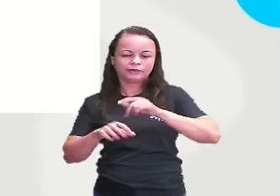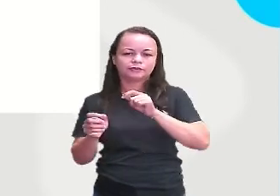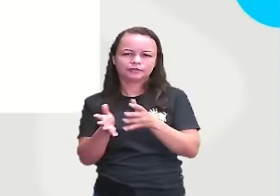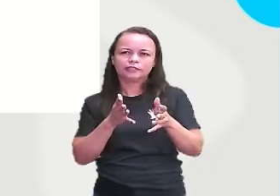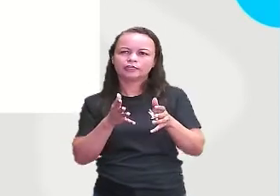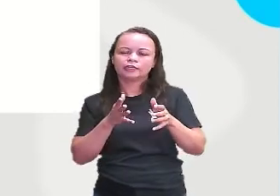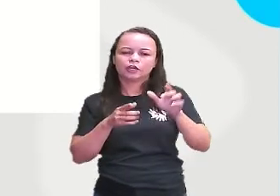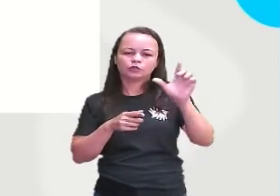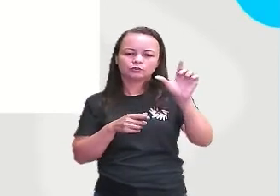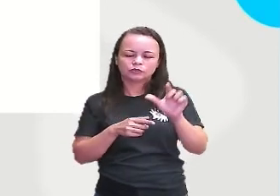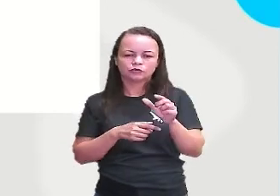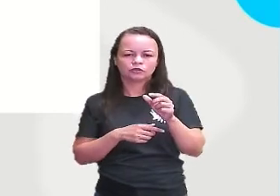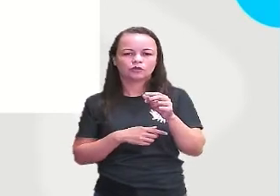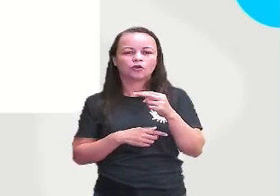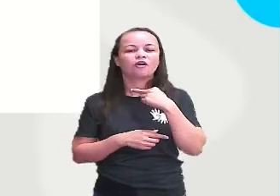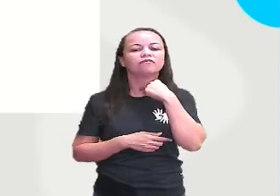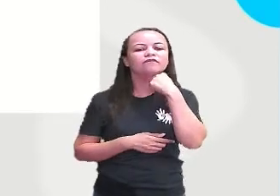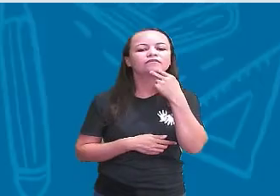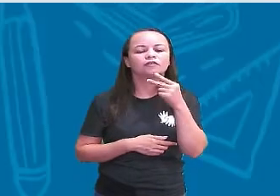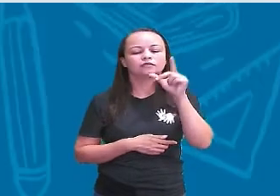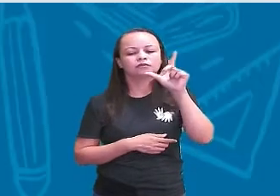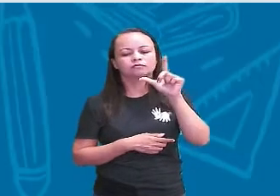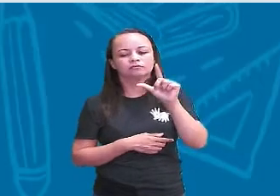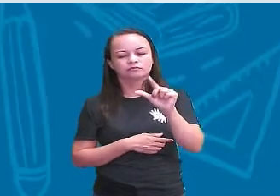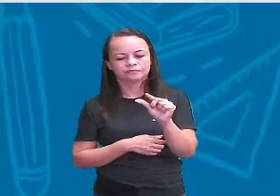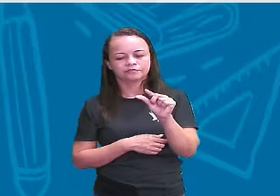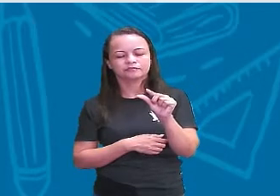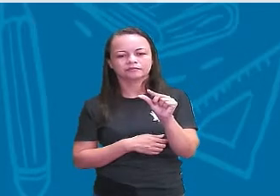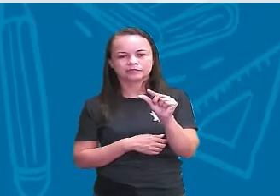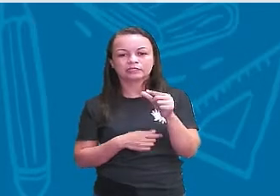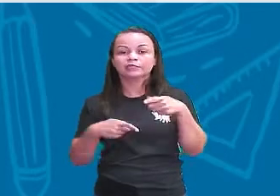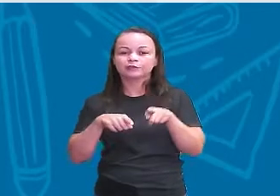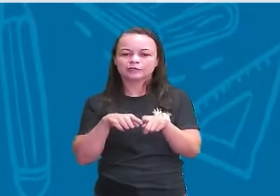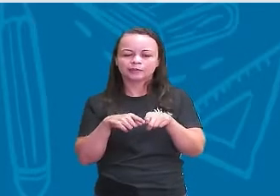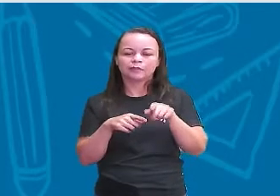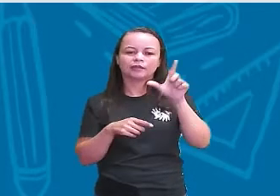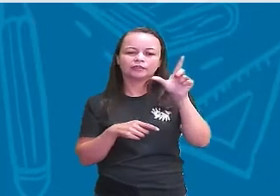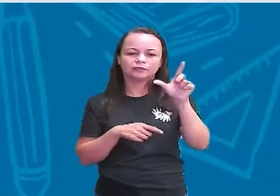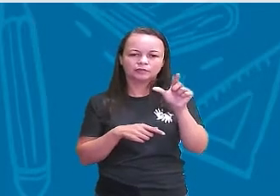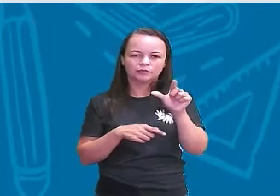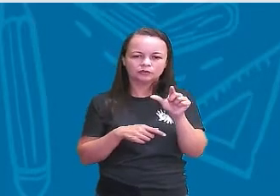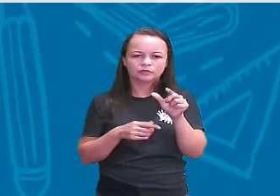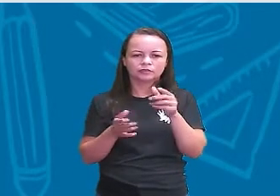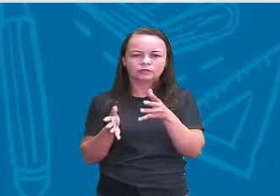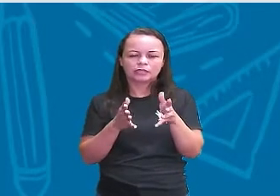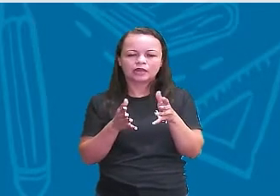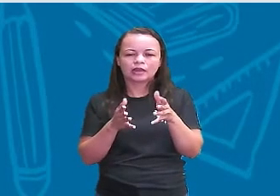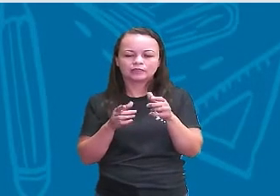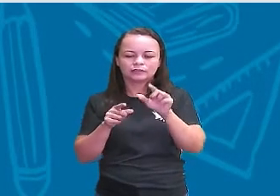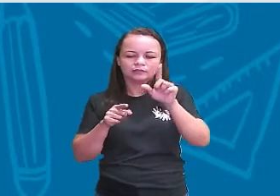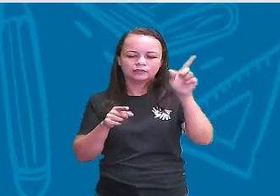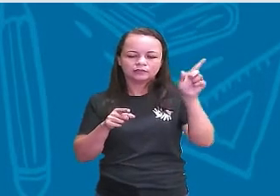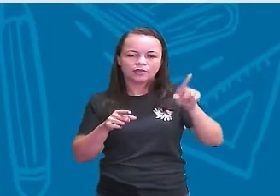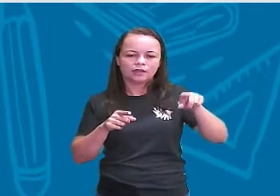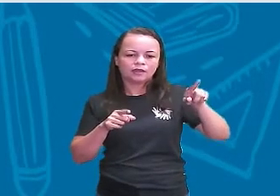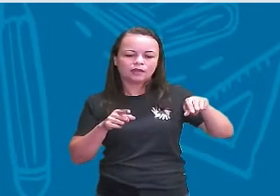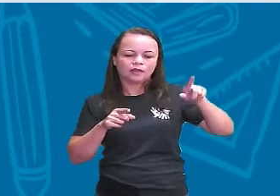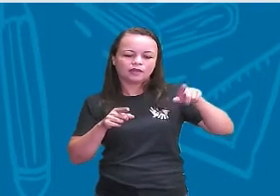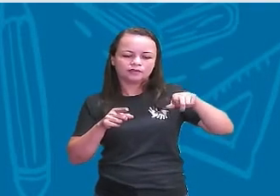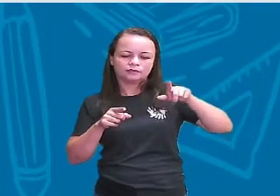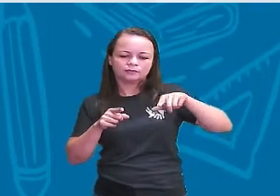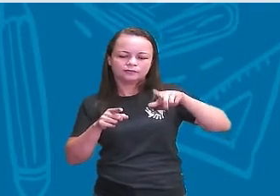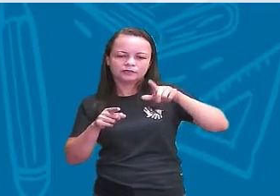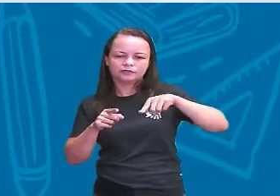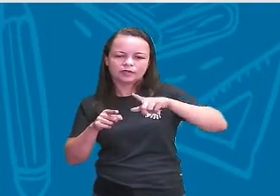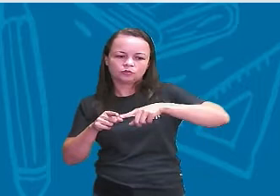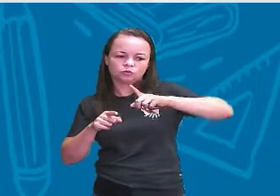diminuo o tom da minha voz, tá certo? Eu diminuo consequentemente a intensidade com que eu